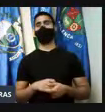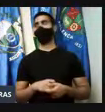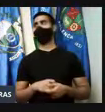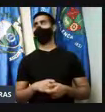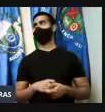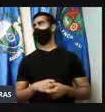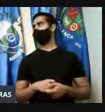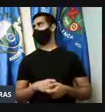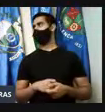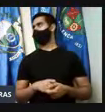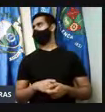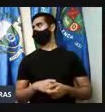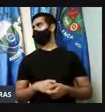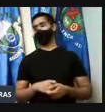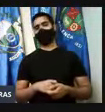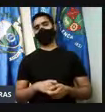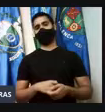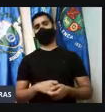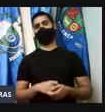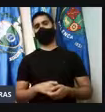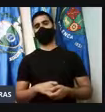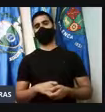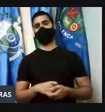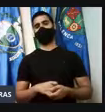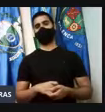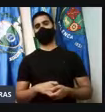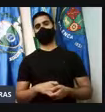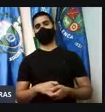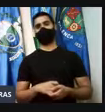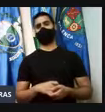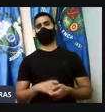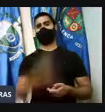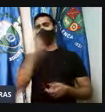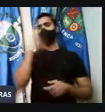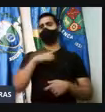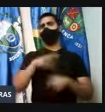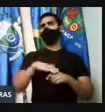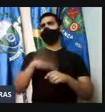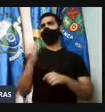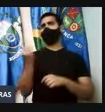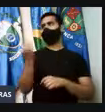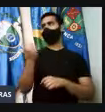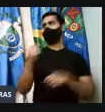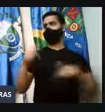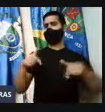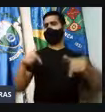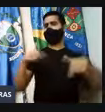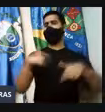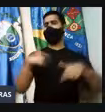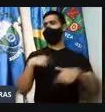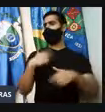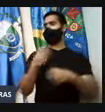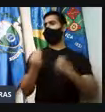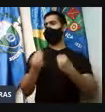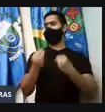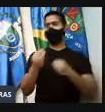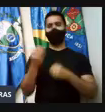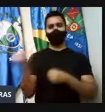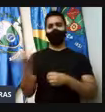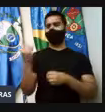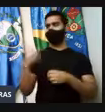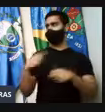cara que mais deu importância a um título, David. Fiquei bobo de ver a